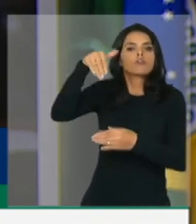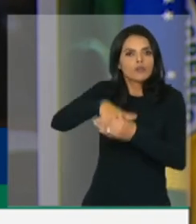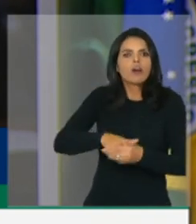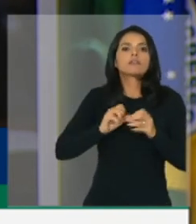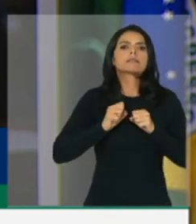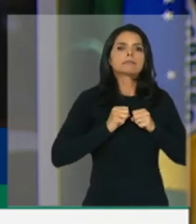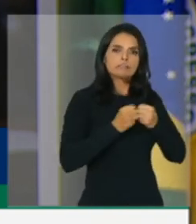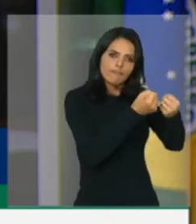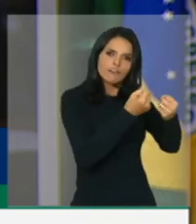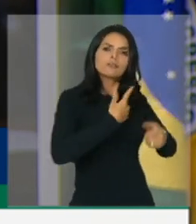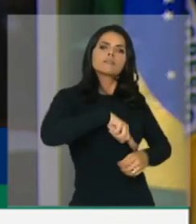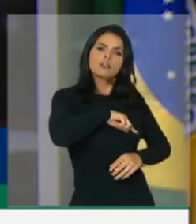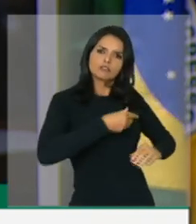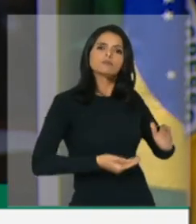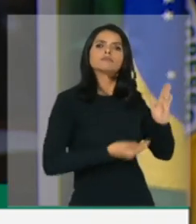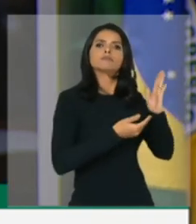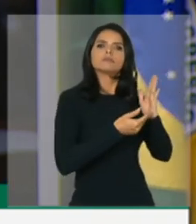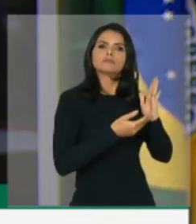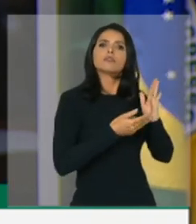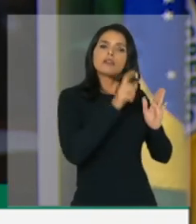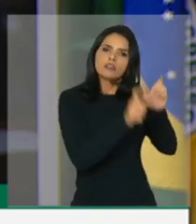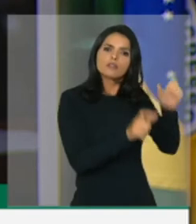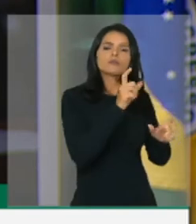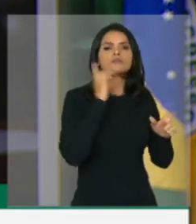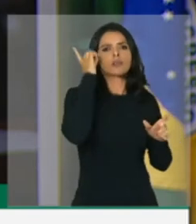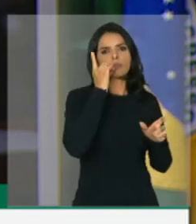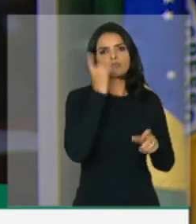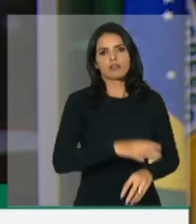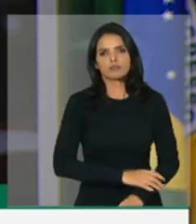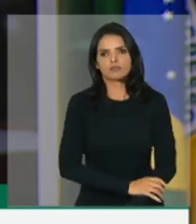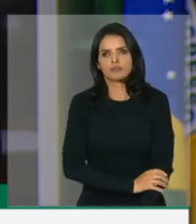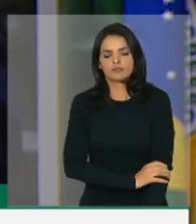defender esta casa e o mandato parlamentar.